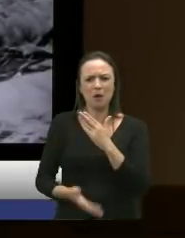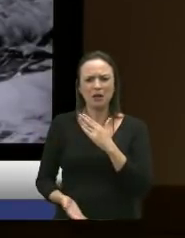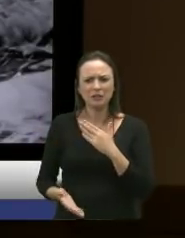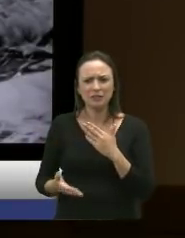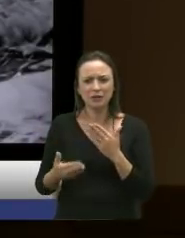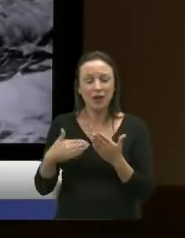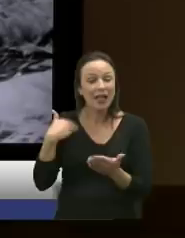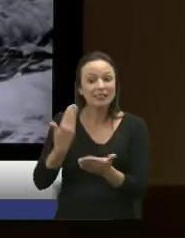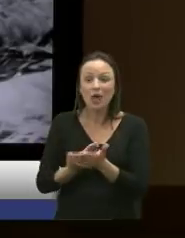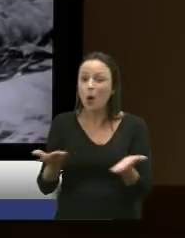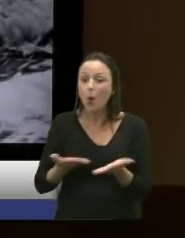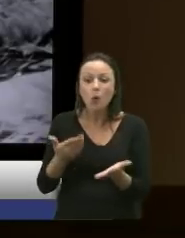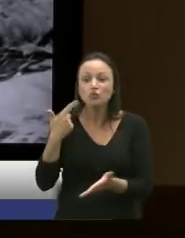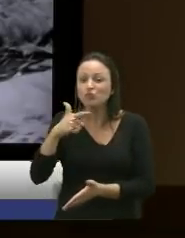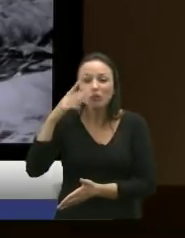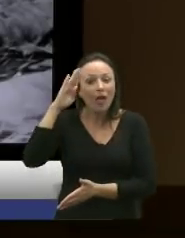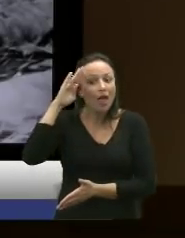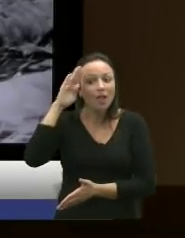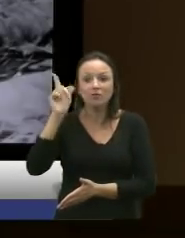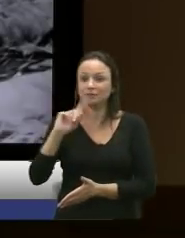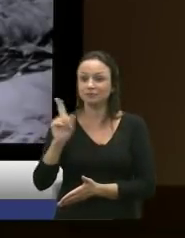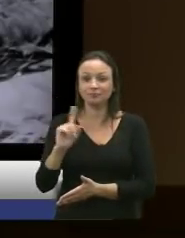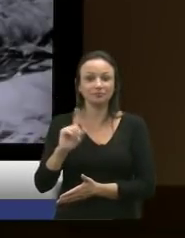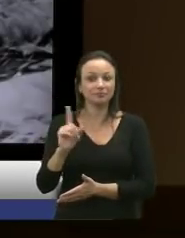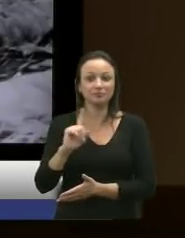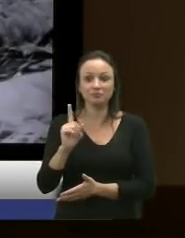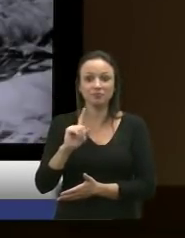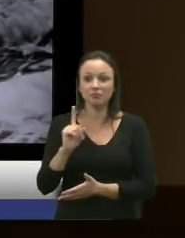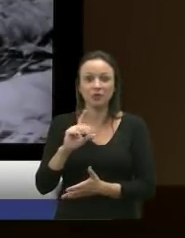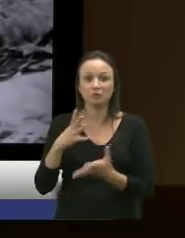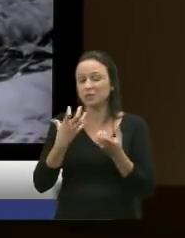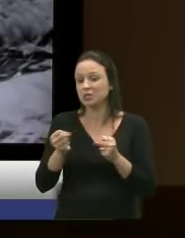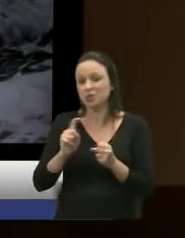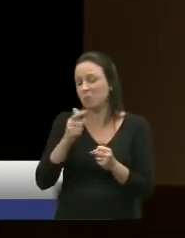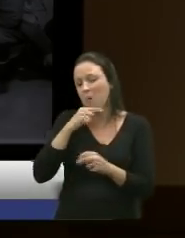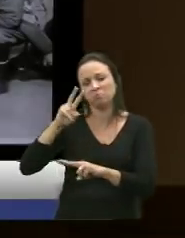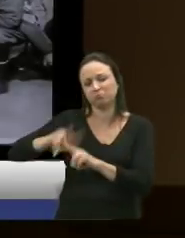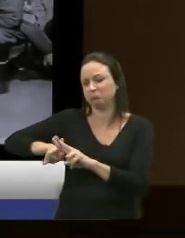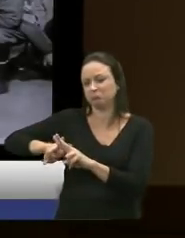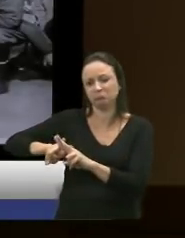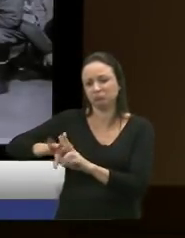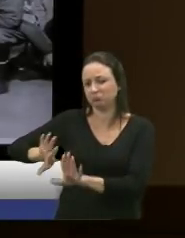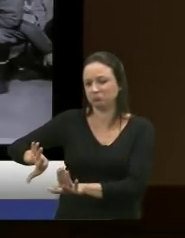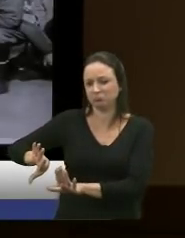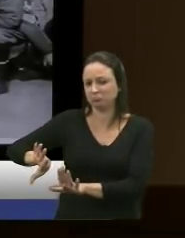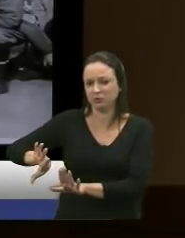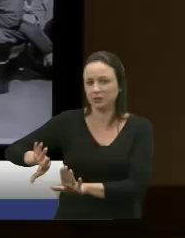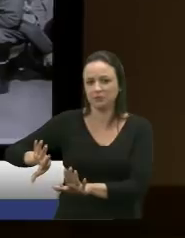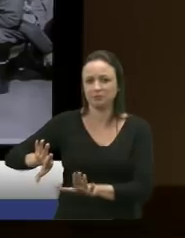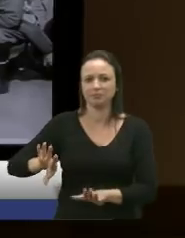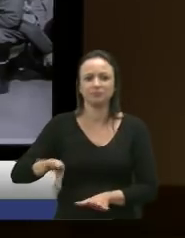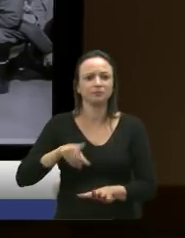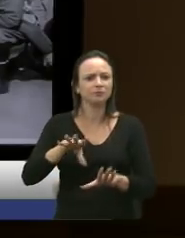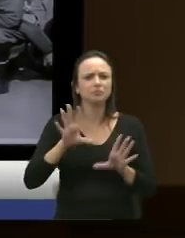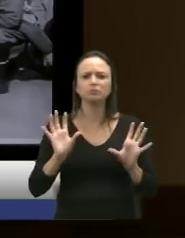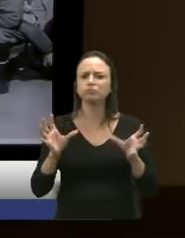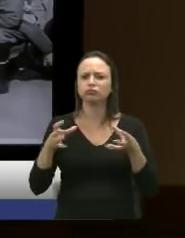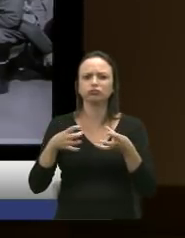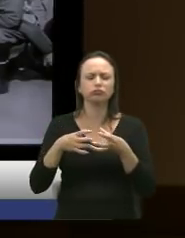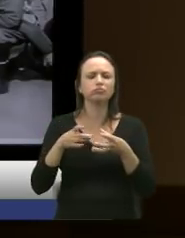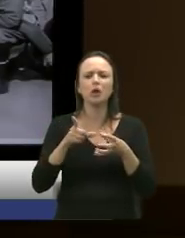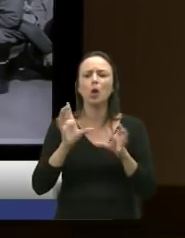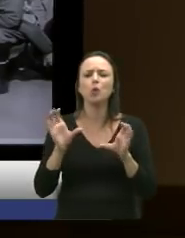hoje. Até hoje. Não aceitou ser aprisionado por ela, mas ficou aprisionado mesmo assim. Fora esse pessoal que era a tropa